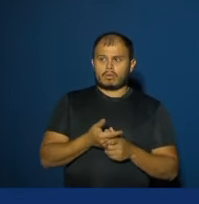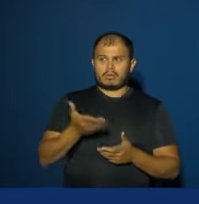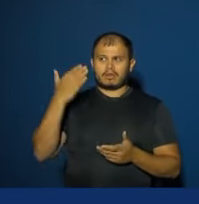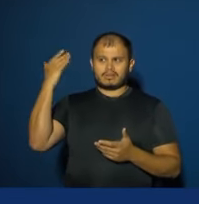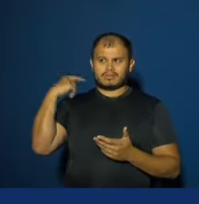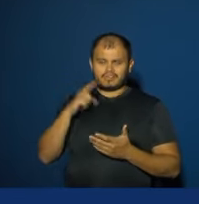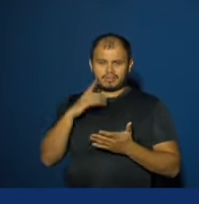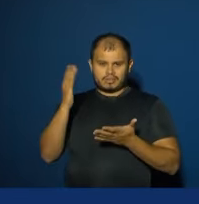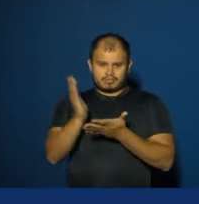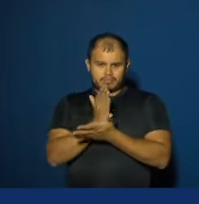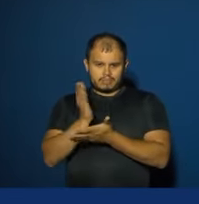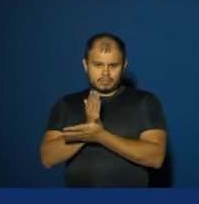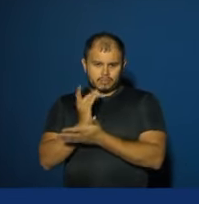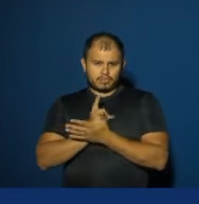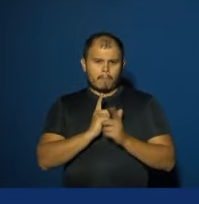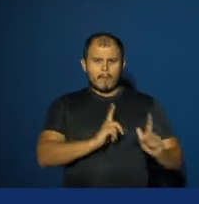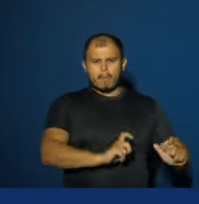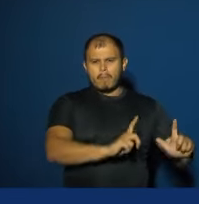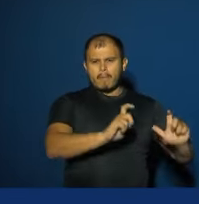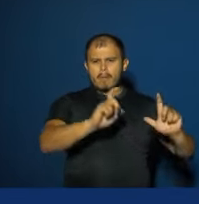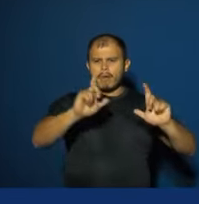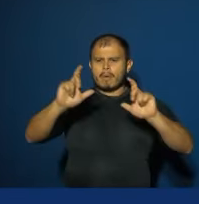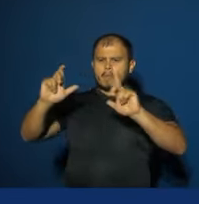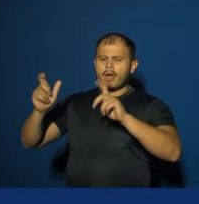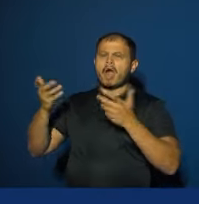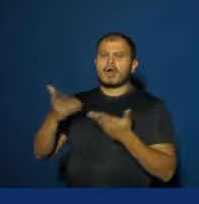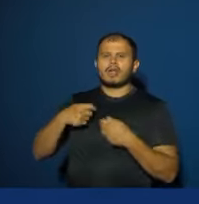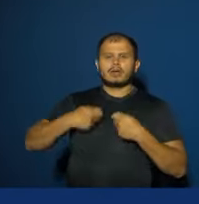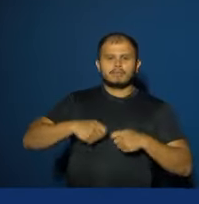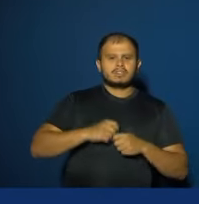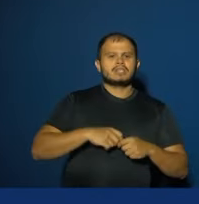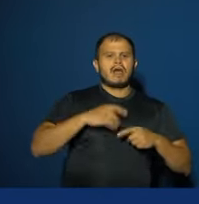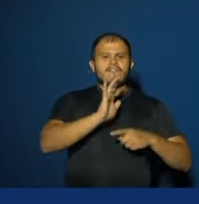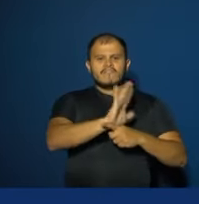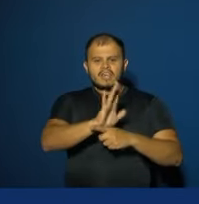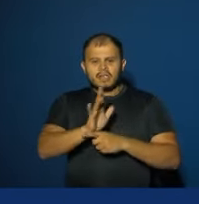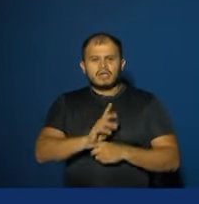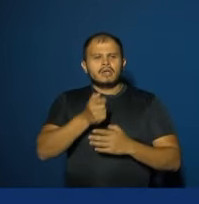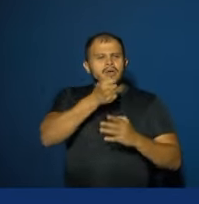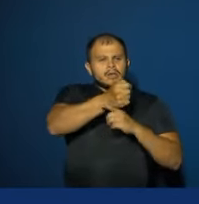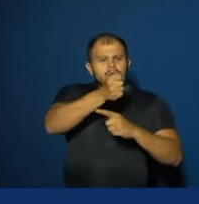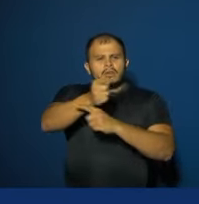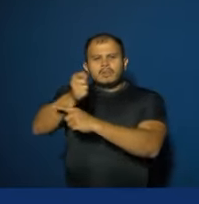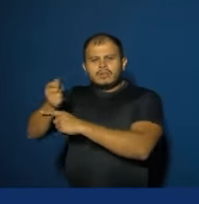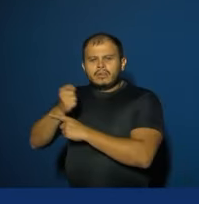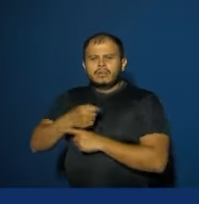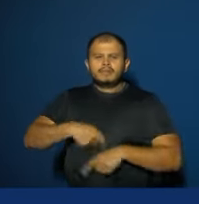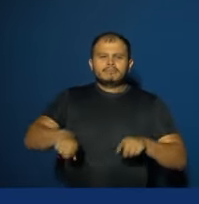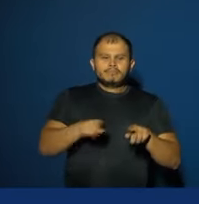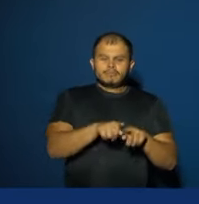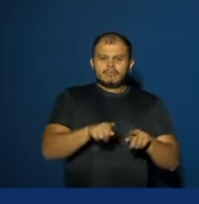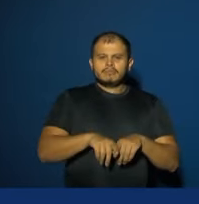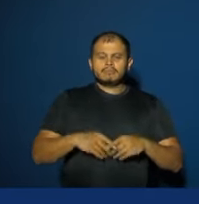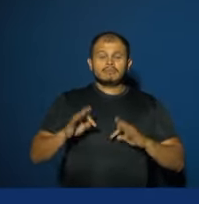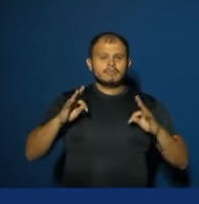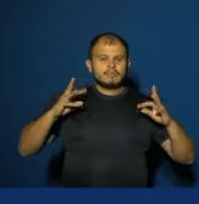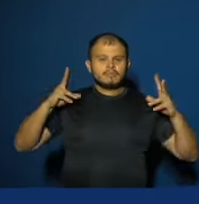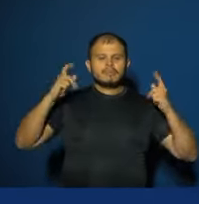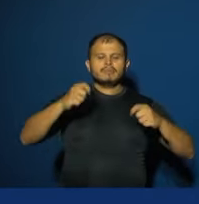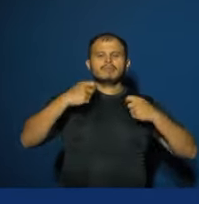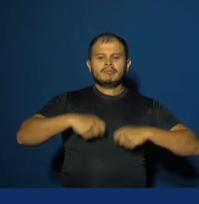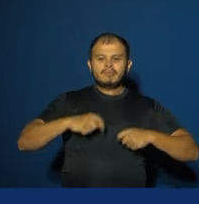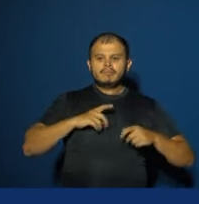era stank e a gente tirava a mão de foto agora a gente tem que fazer filminho vai cobrir Fashion Week em Paris não sei o qu tal tudo isso tem que tá